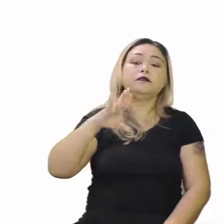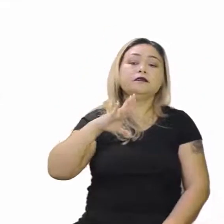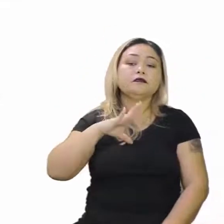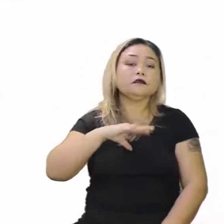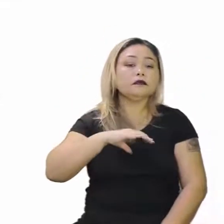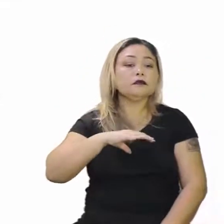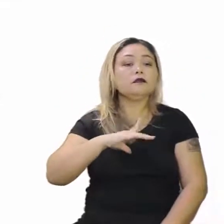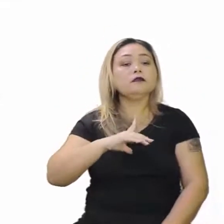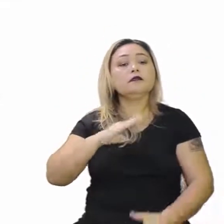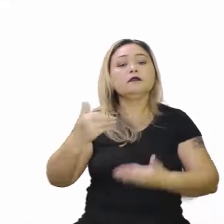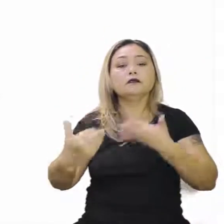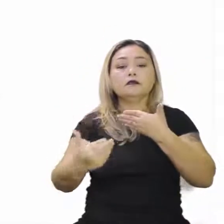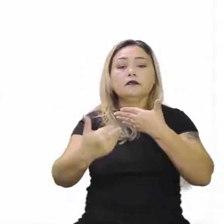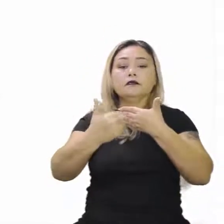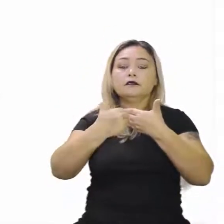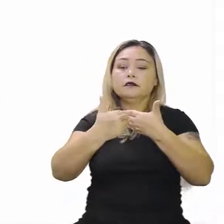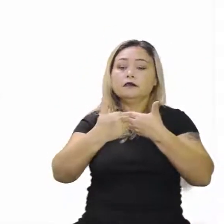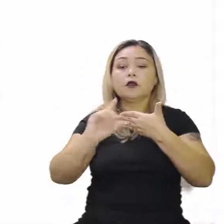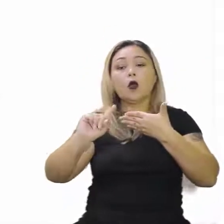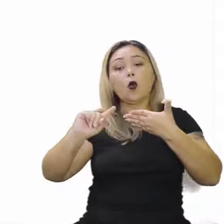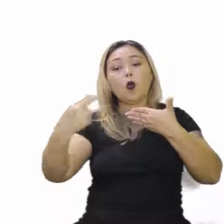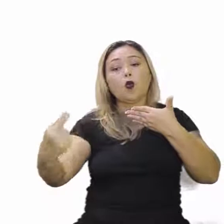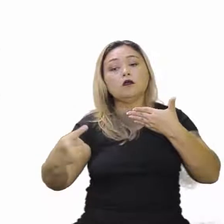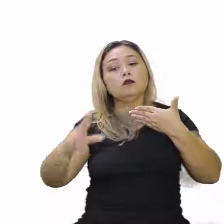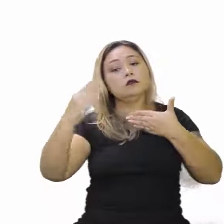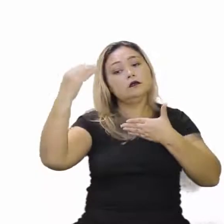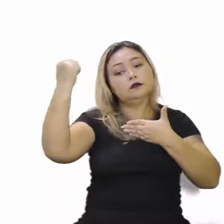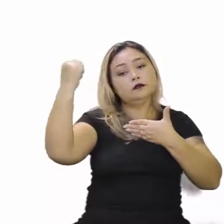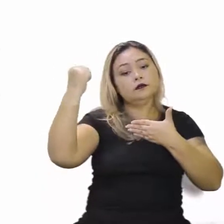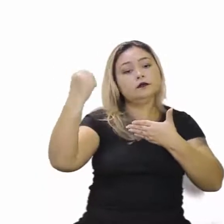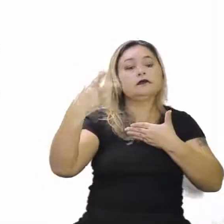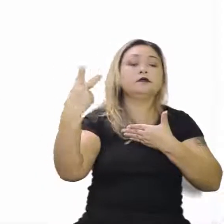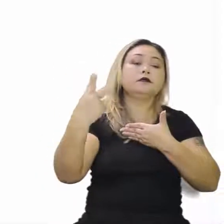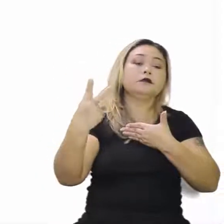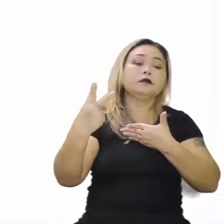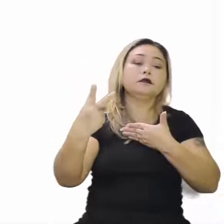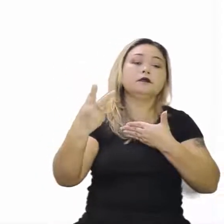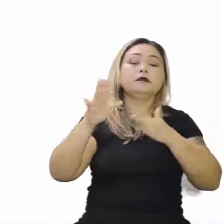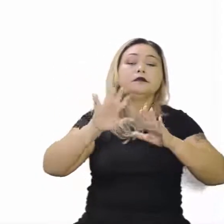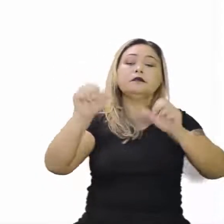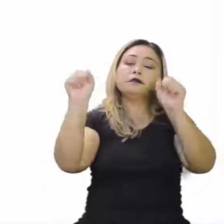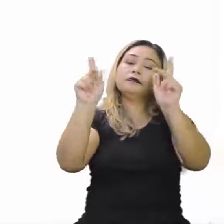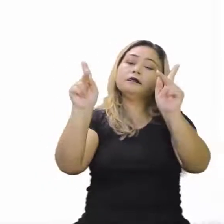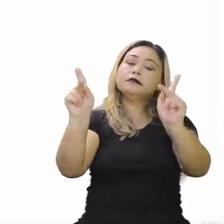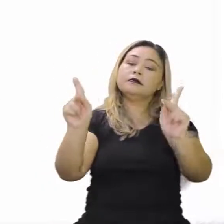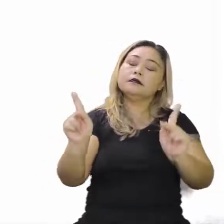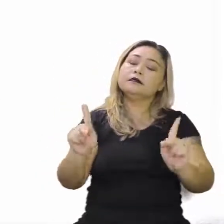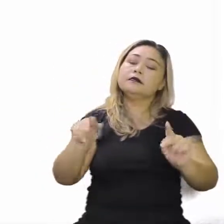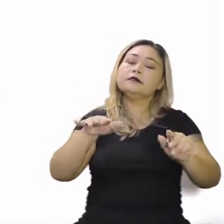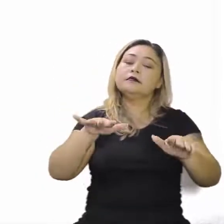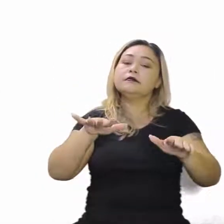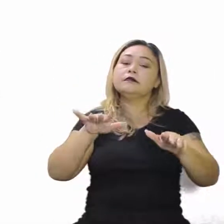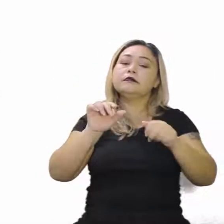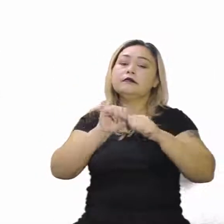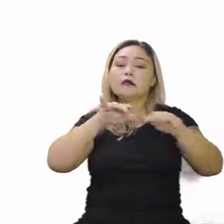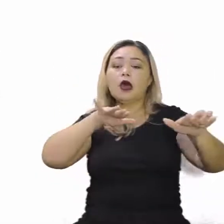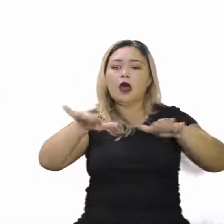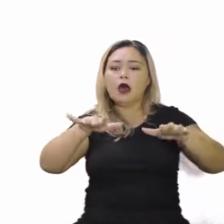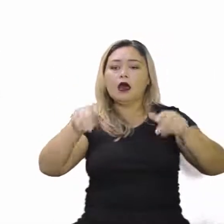as fronteiras portuguesas dos confrontos contra os espanhóis. Dois, pacificar os